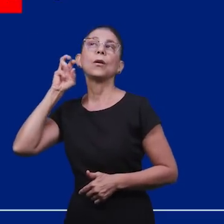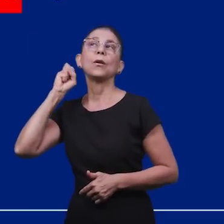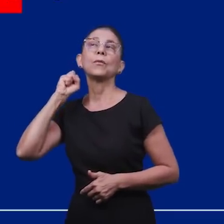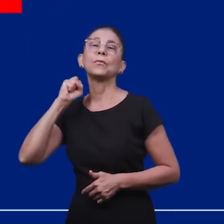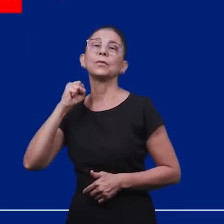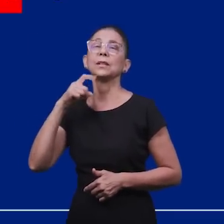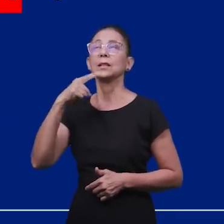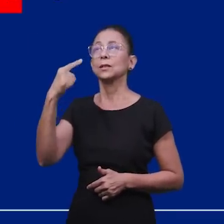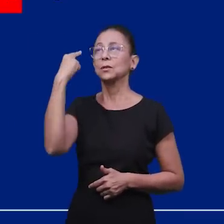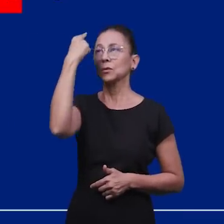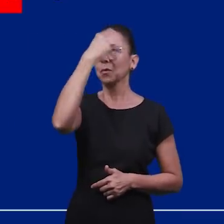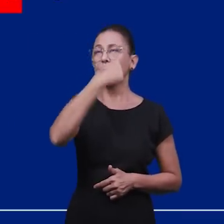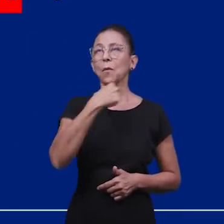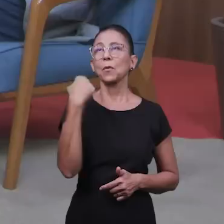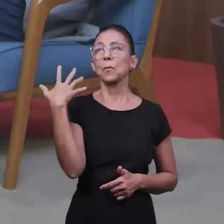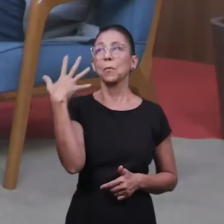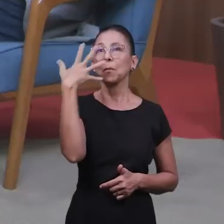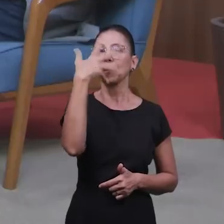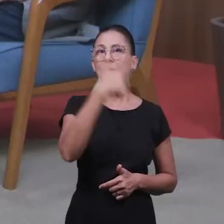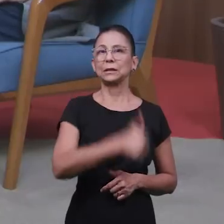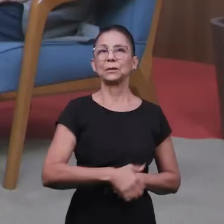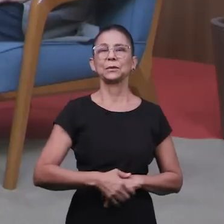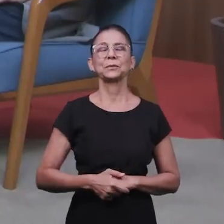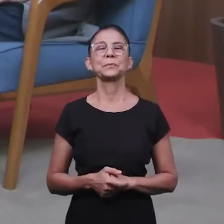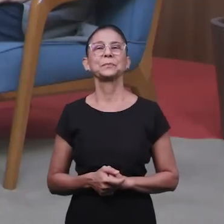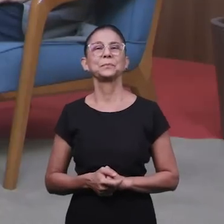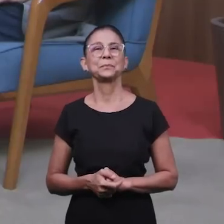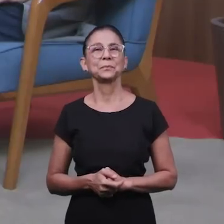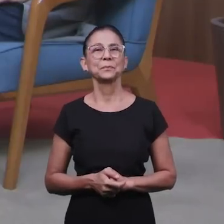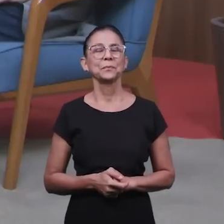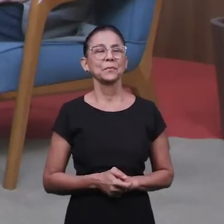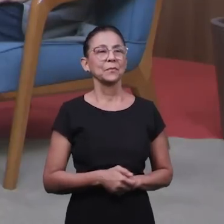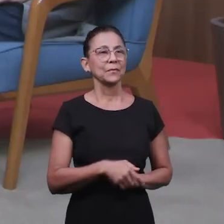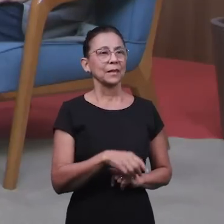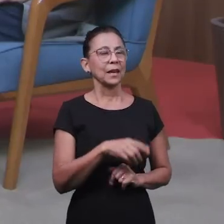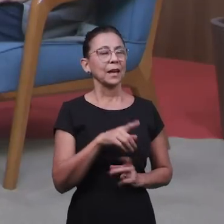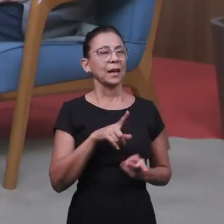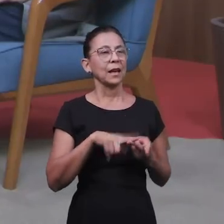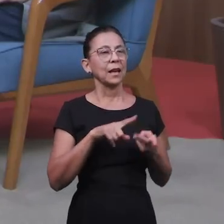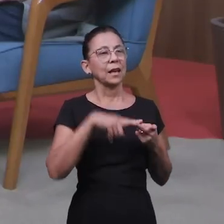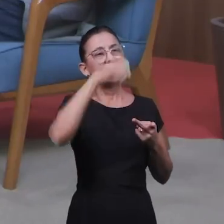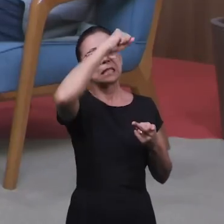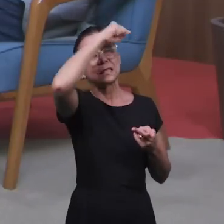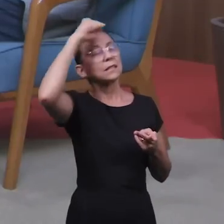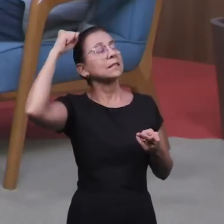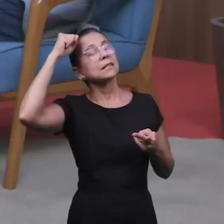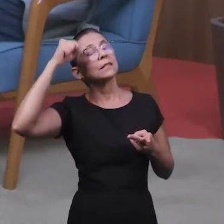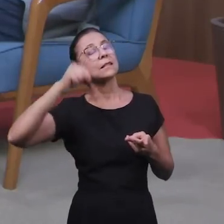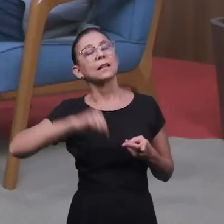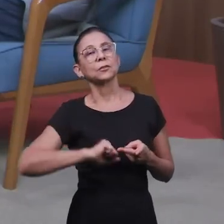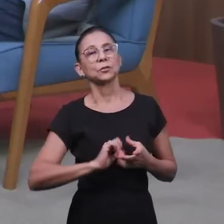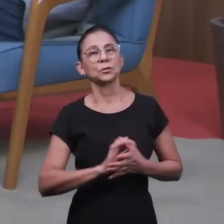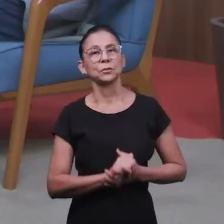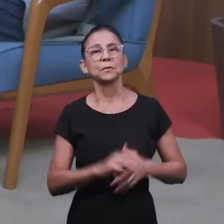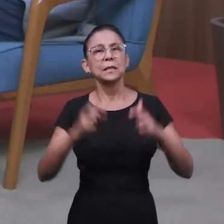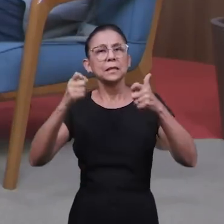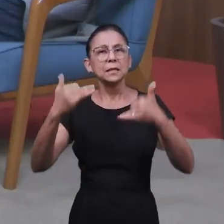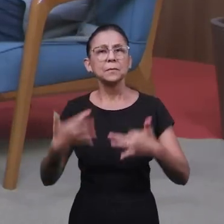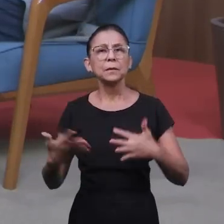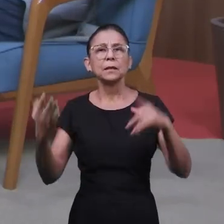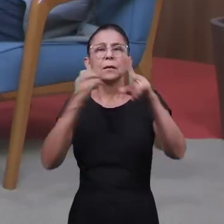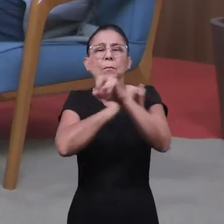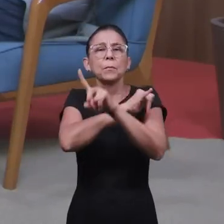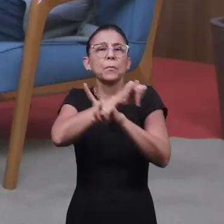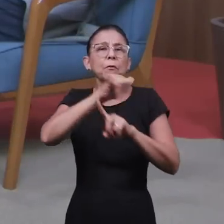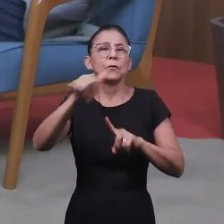face aprazível. Sérgio, começando por você agora, qual é a aplicação profética que a gente pode